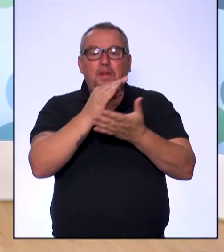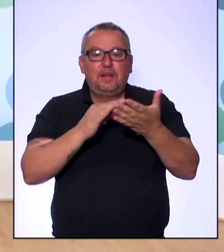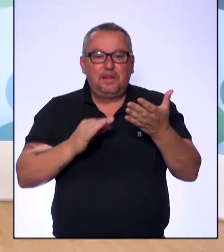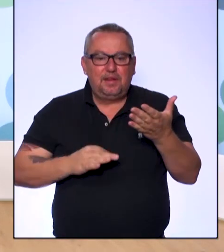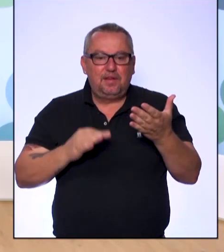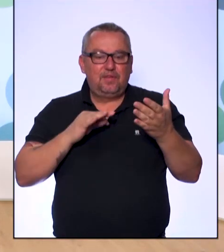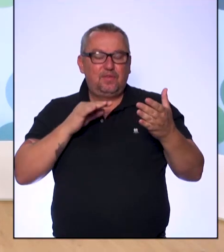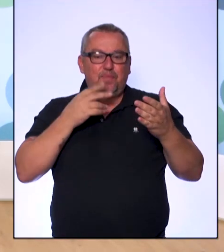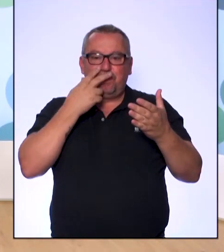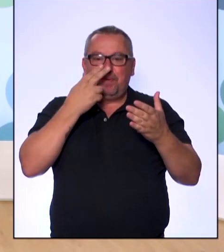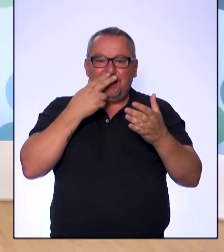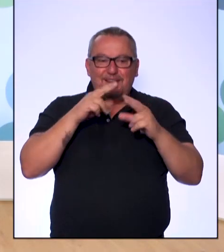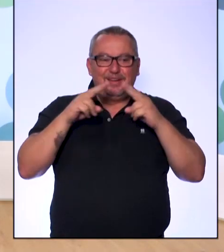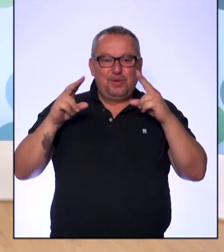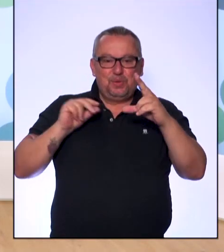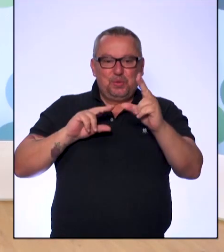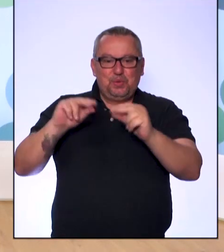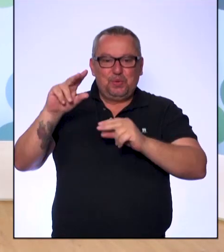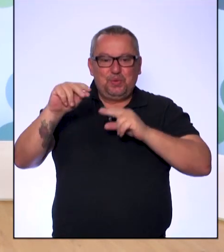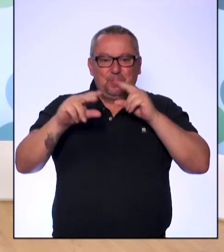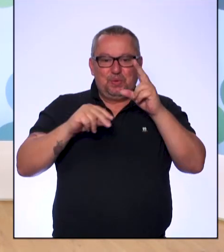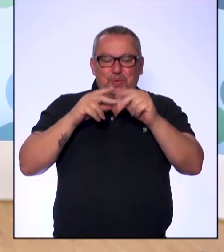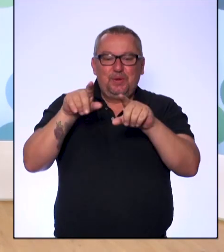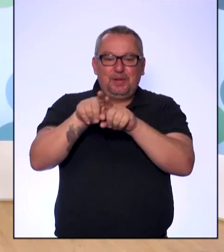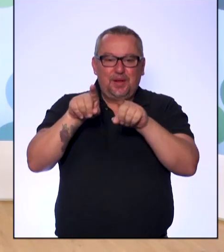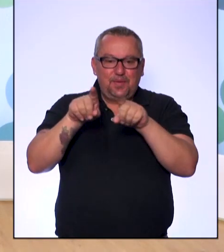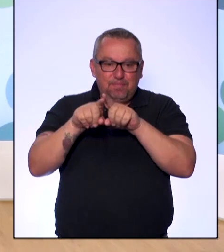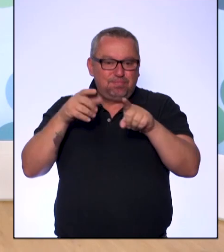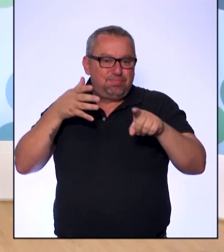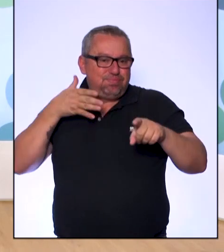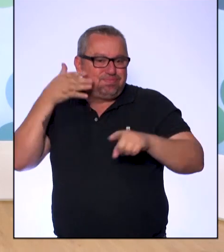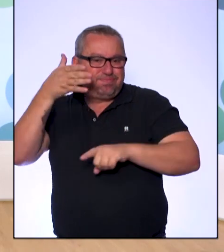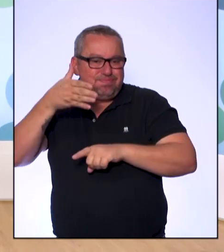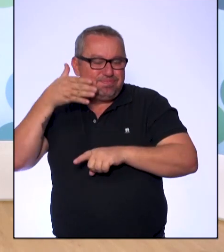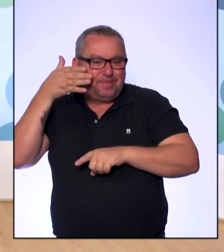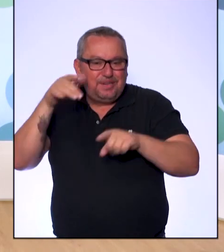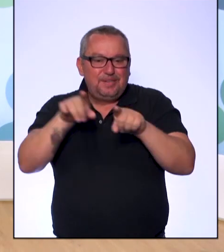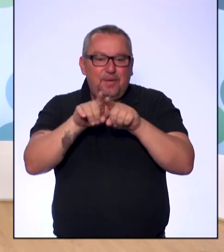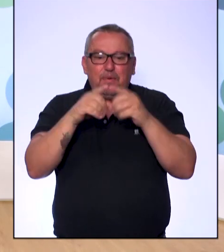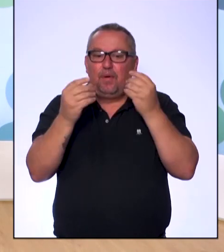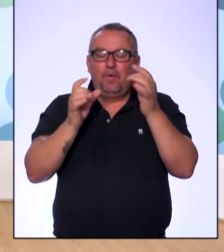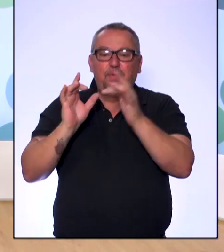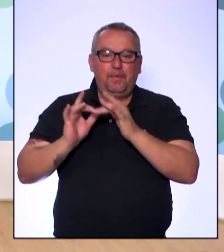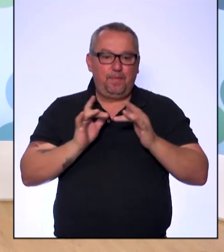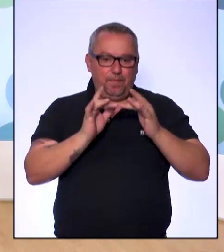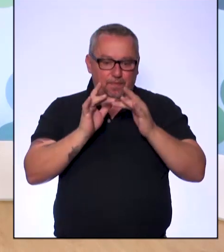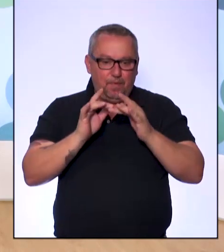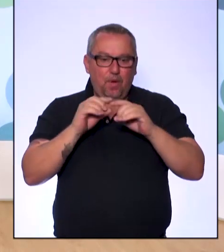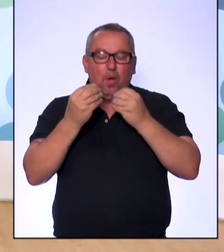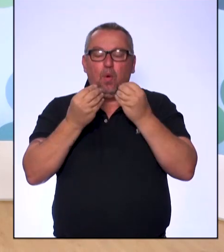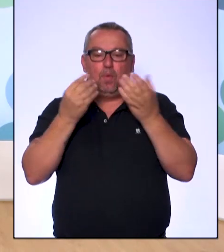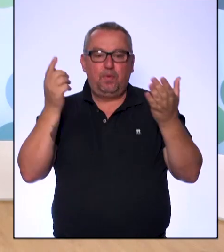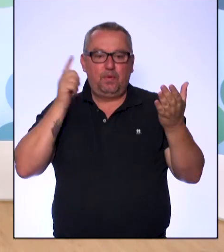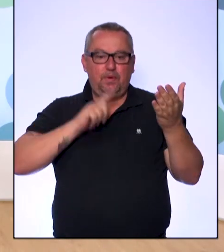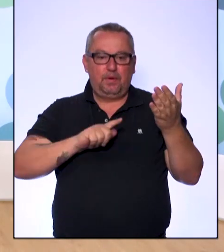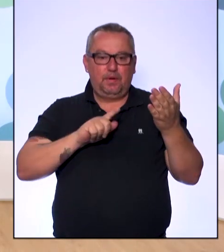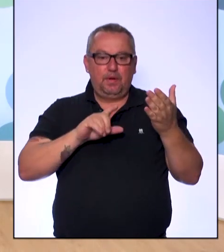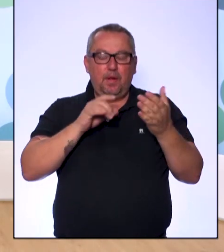exatamente, eles conversam, né? conversam. Os discursos também, os discursos se relacionam, eles interagem. Por isso a